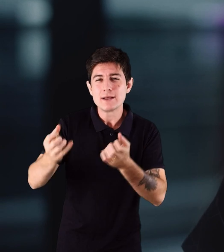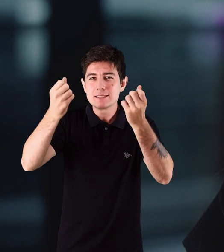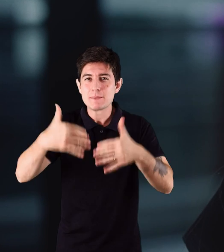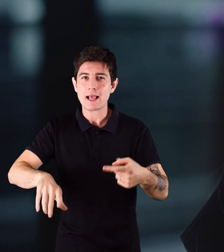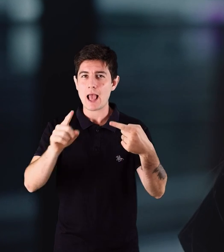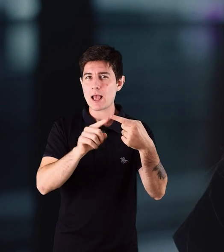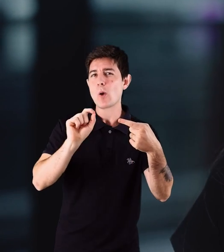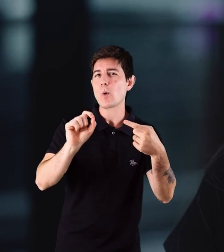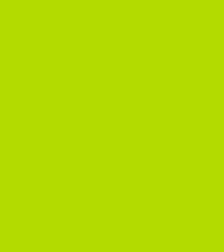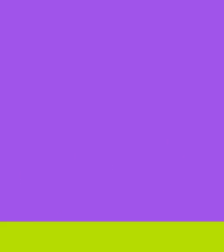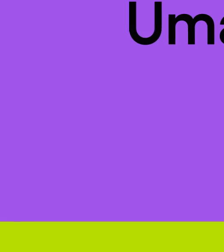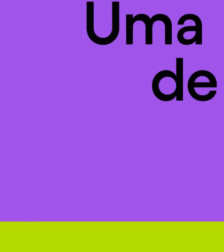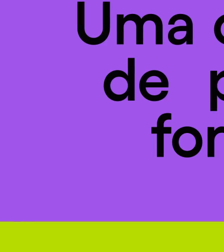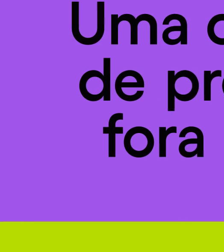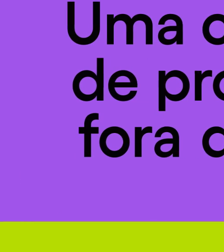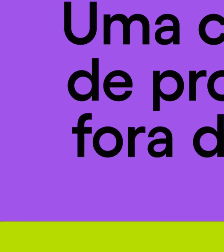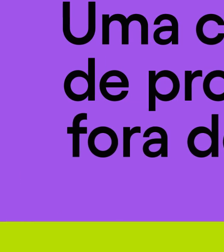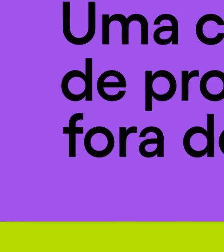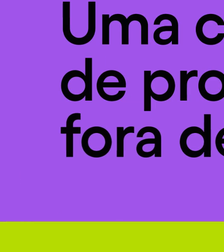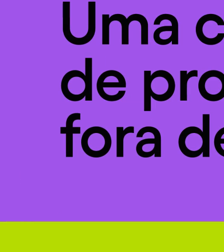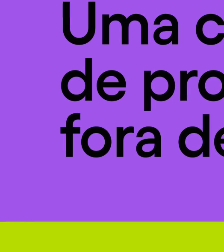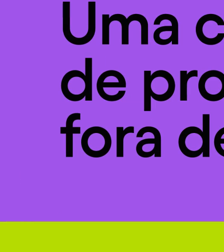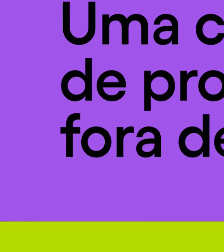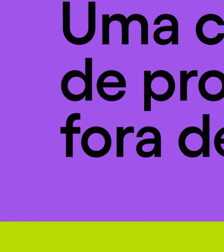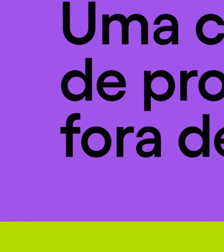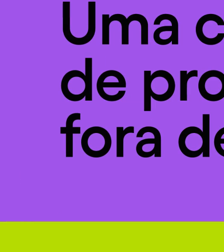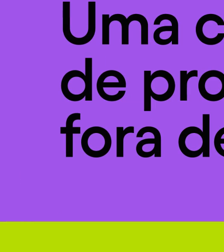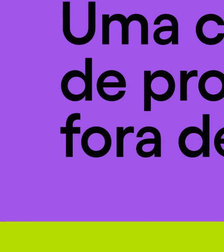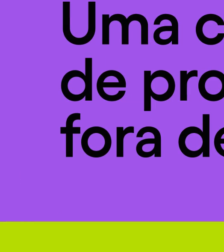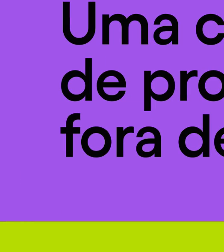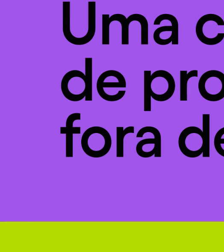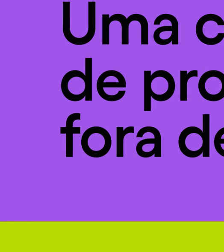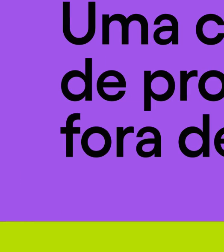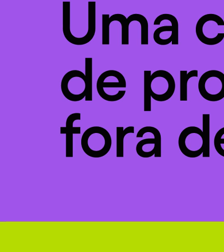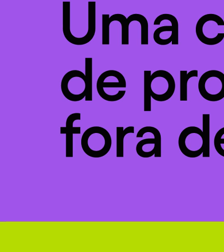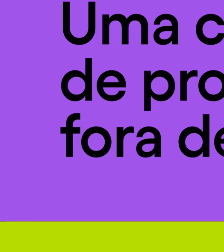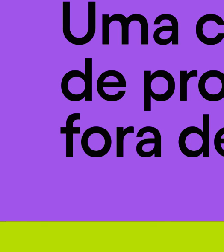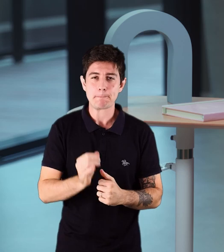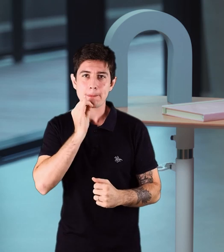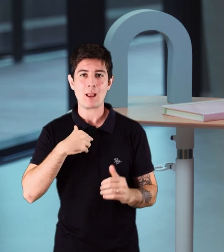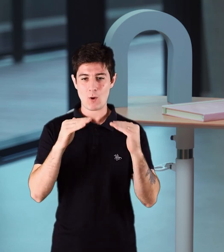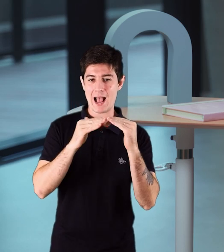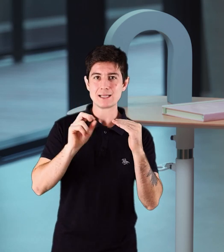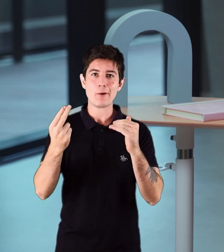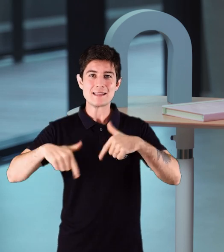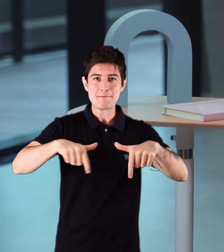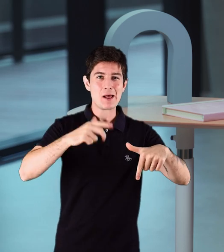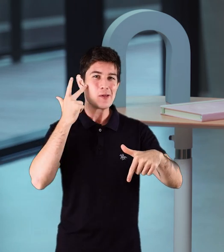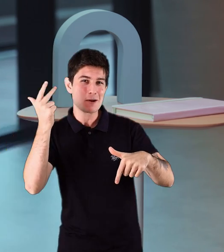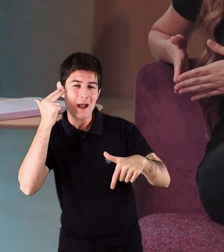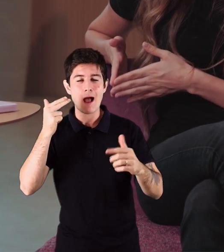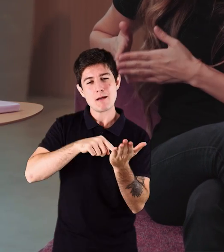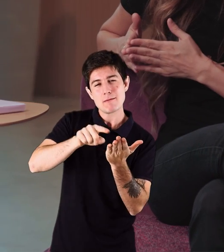funcionam? Primeiro, o modo rua. Com o modo rua, você tem uma camada extra de proteção para quando estiver fora de casa. Com ele, você